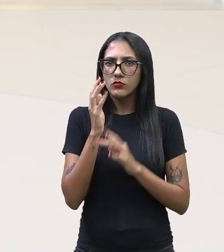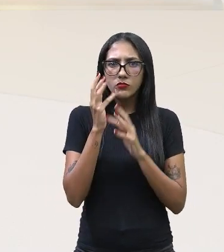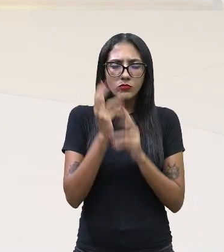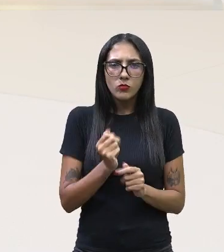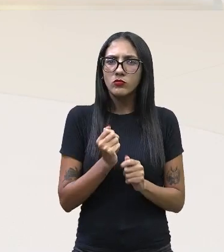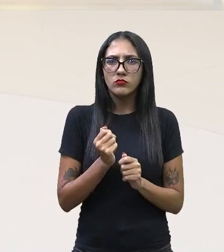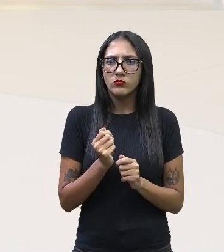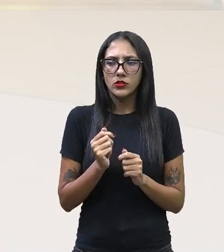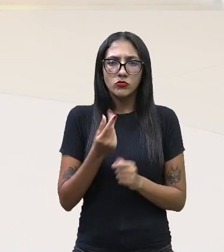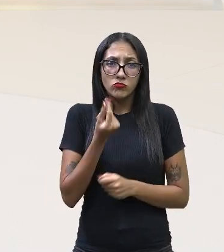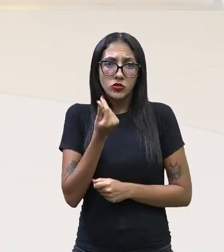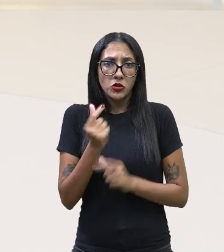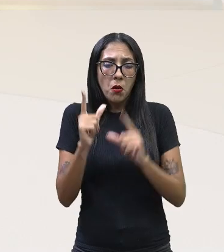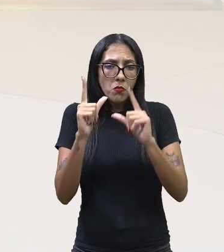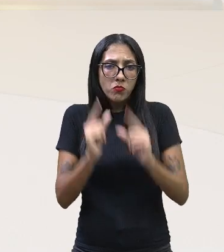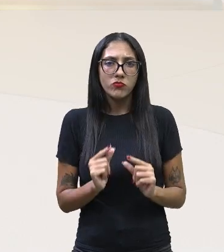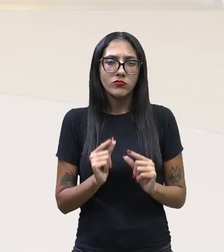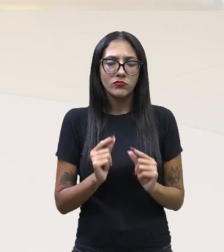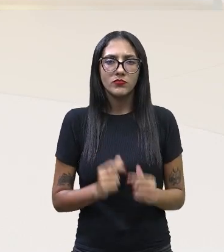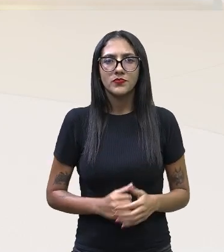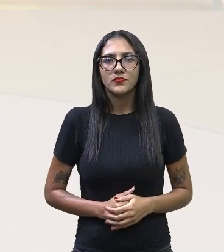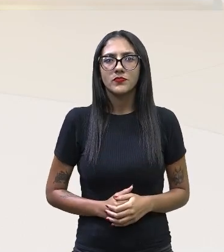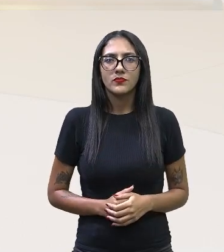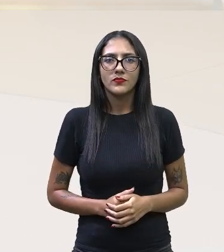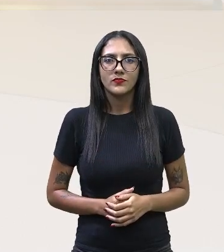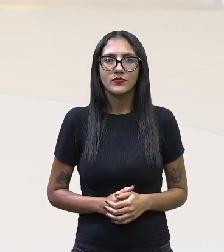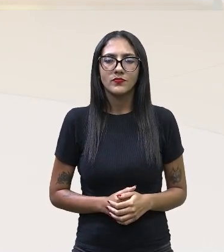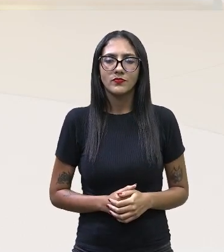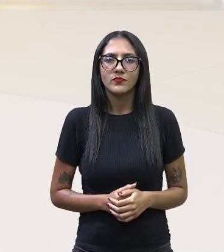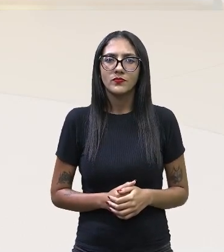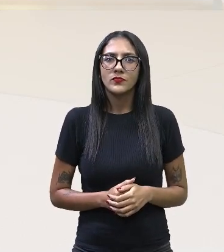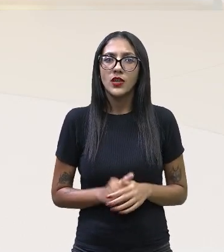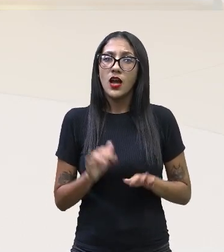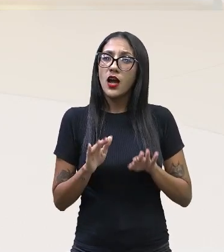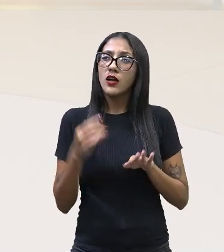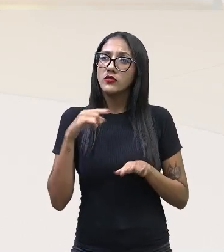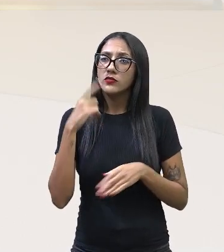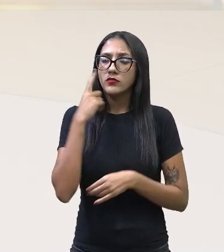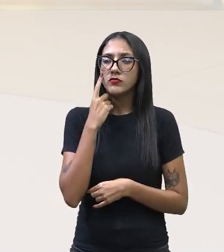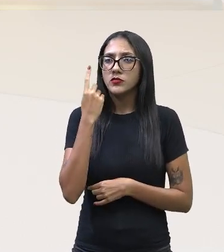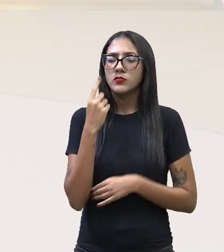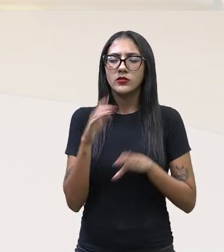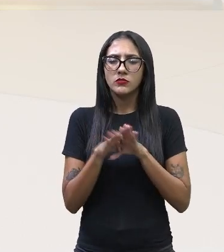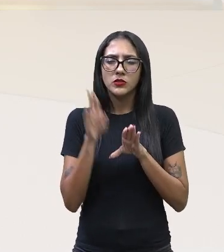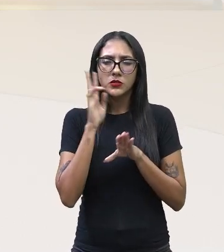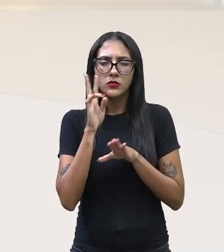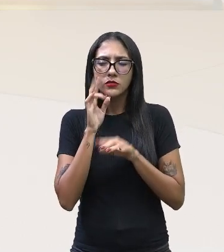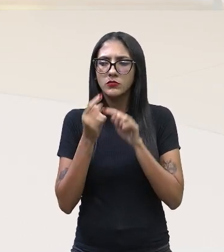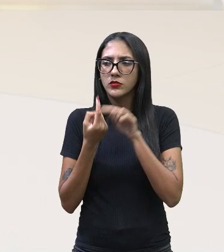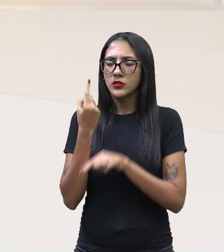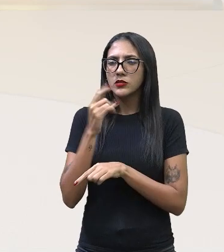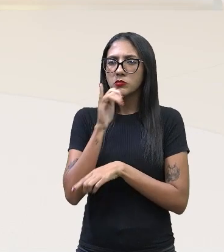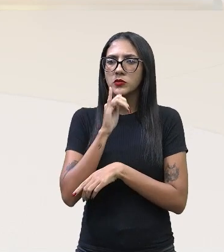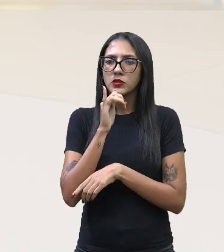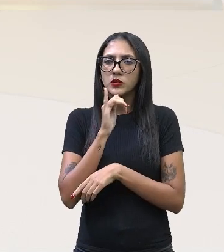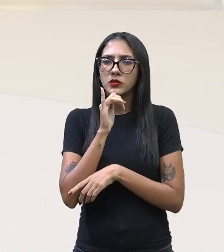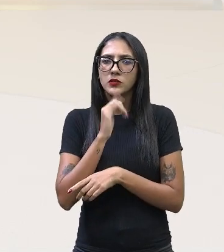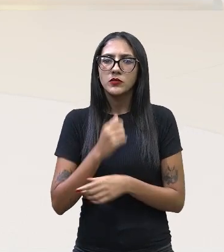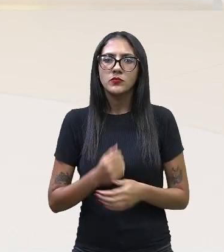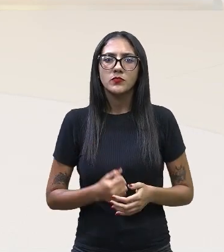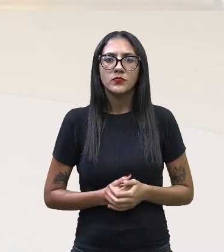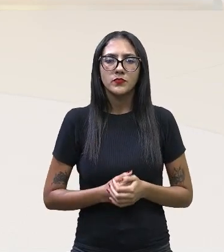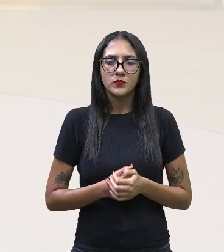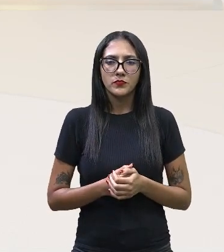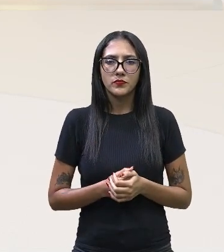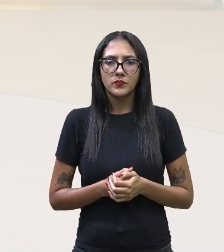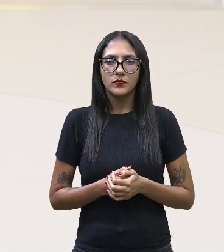lembrado, professora, muito bem lembrado. Porque às vezes você pega aquele, por exemplo, a gente estava falando ainda há pouco sobre aquele período, por exemplo, onde o seu